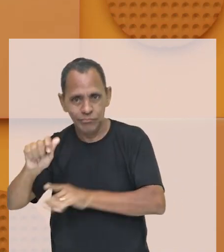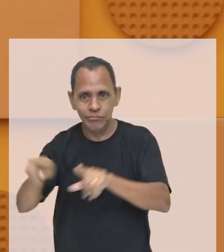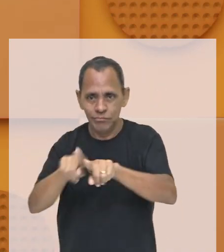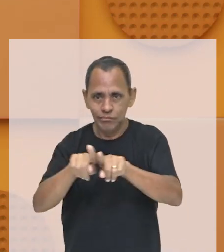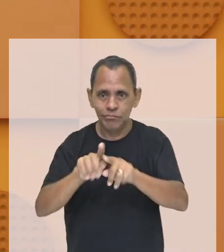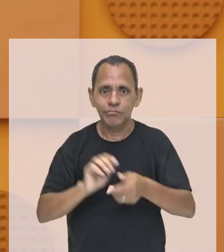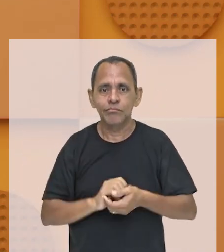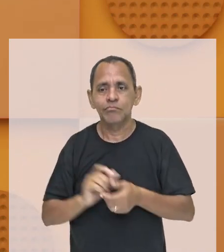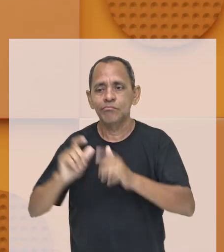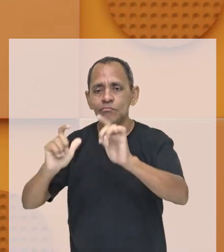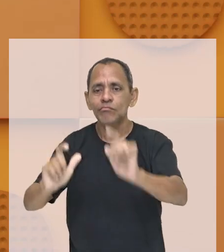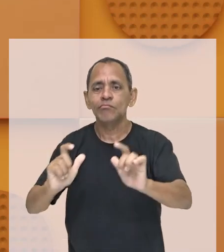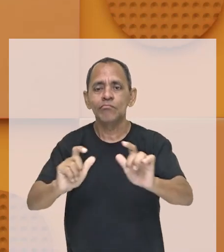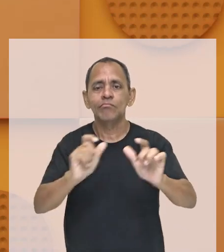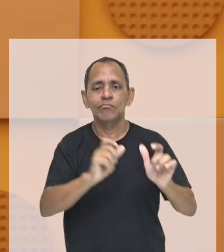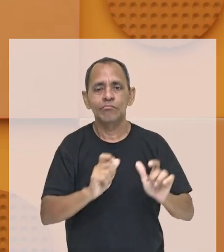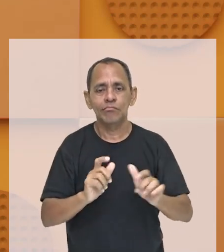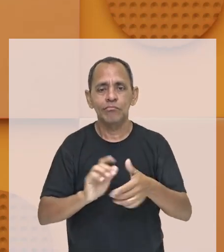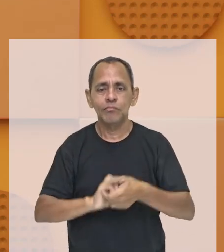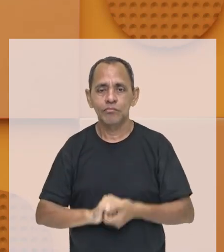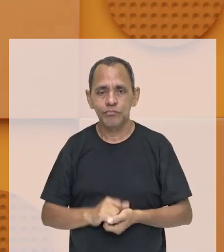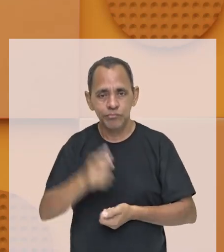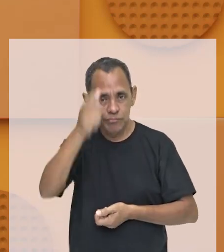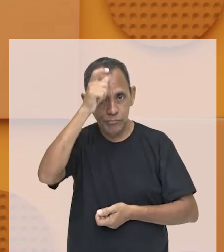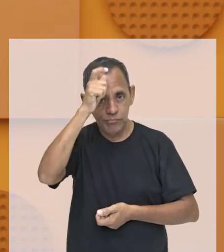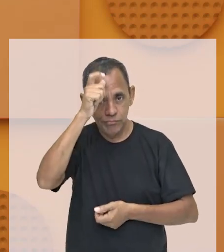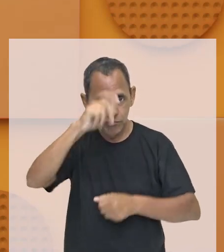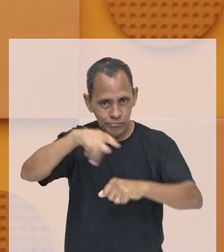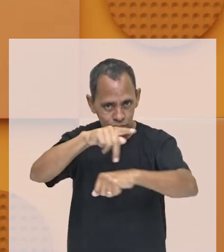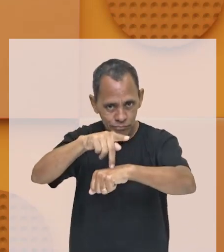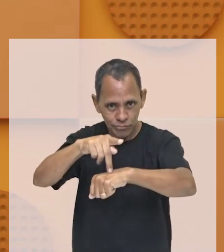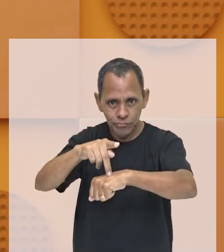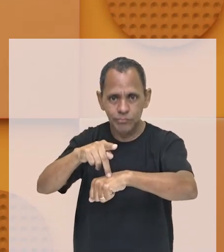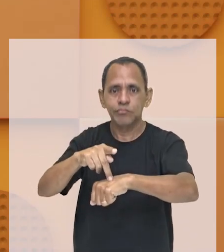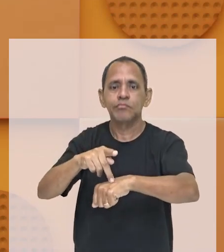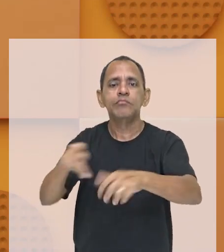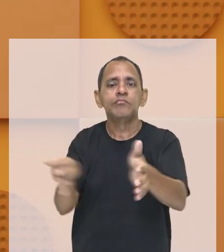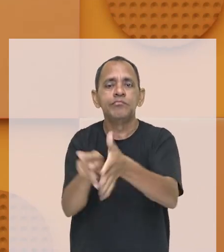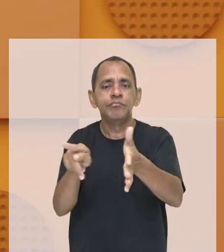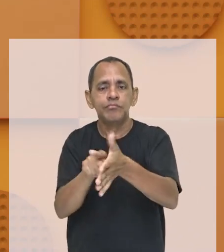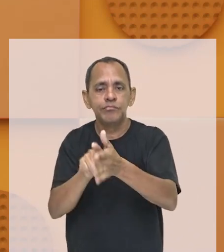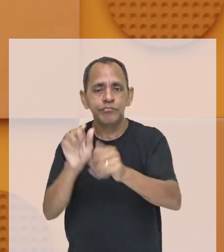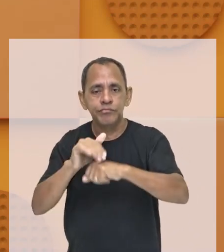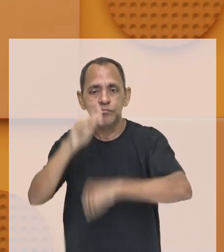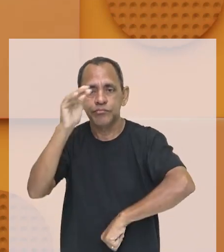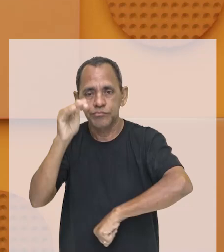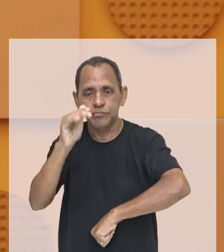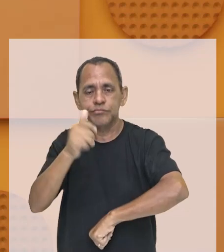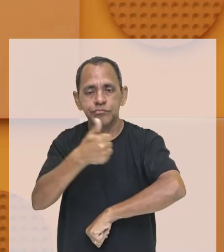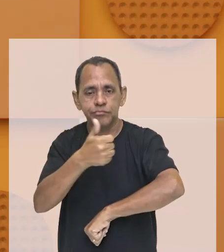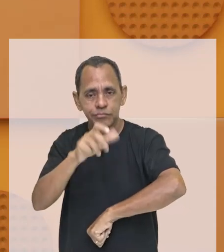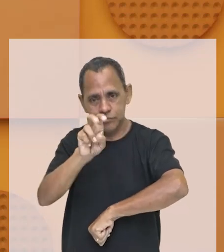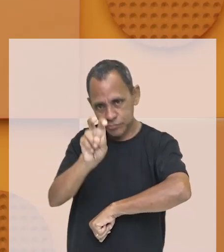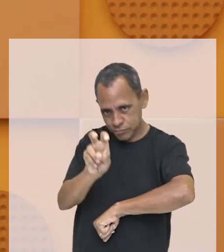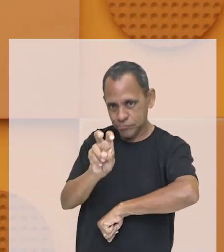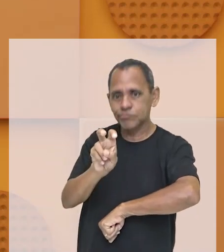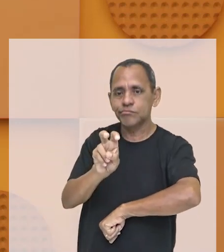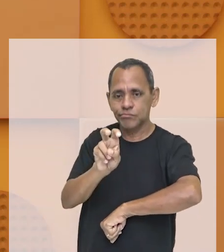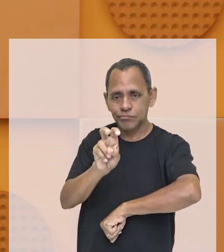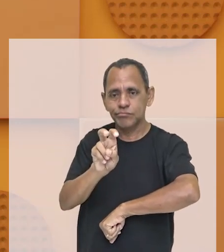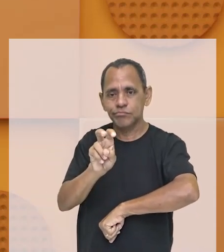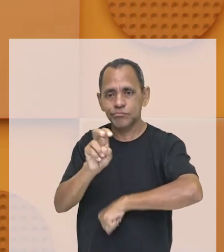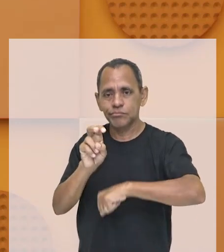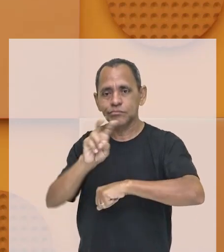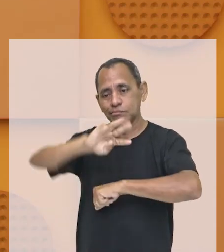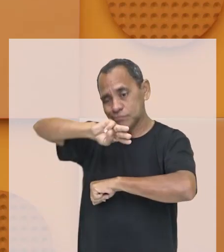ali na Turquia, no país da Turquia, com mais de 15 milhões de habitantes.